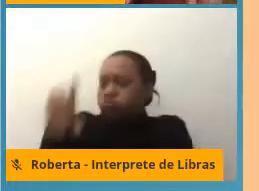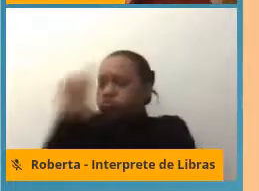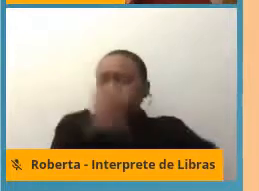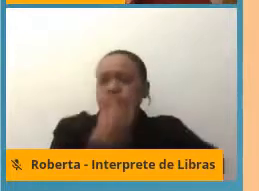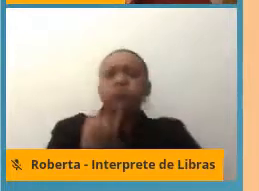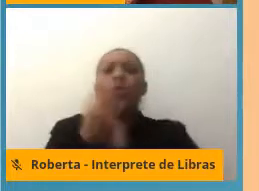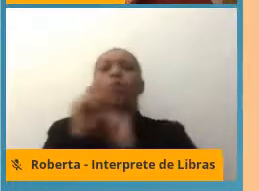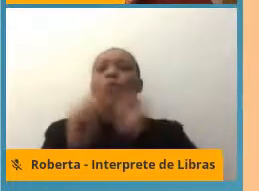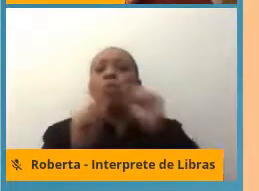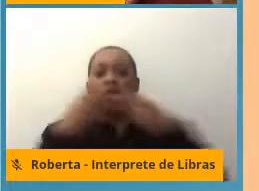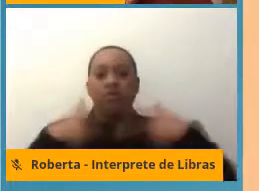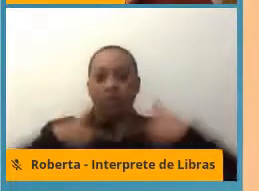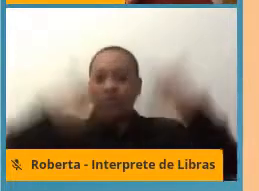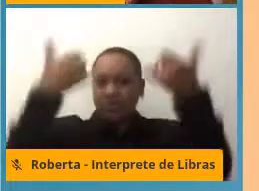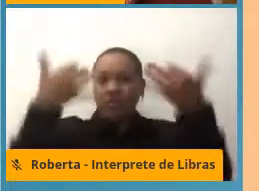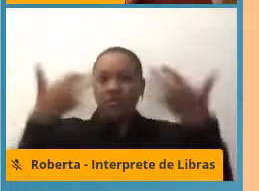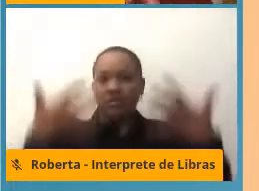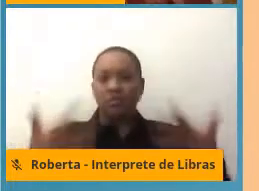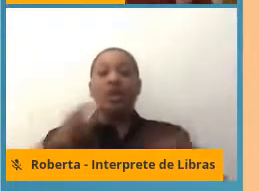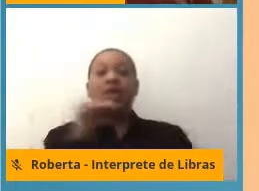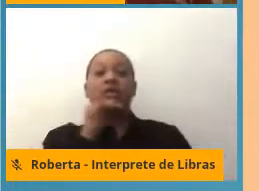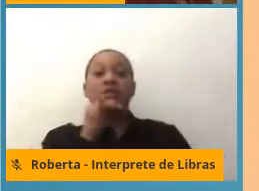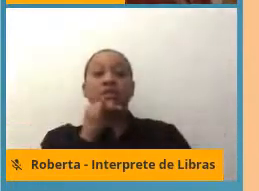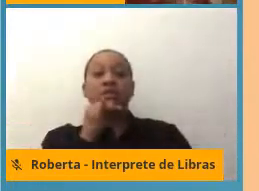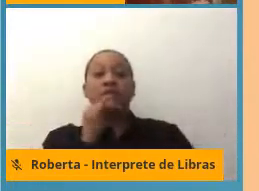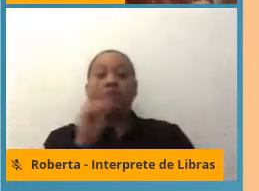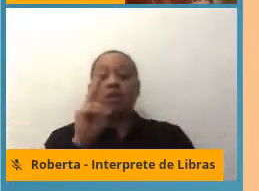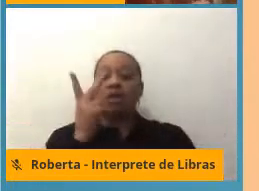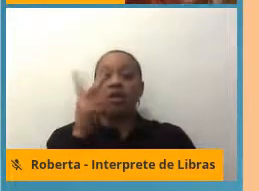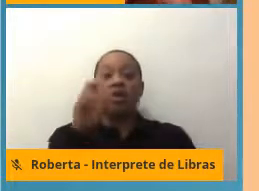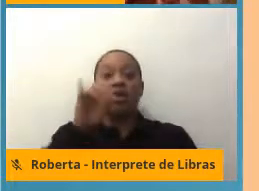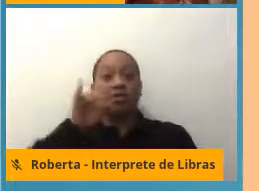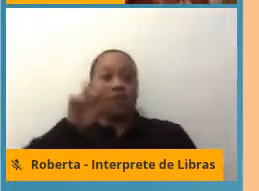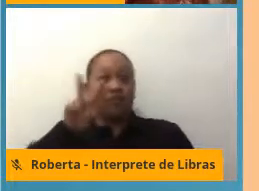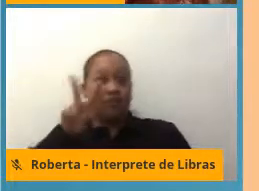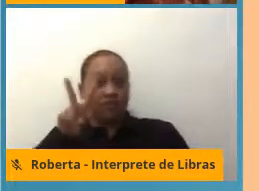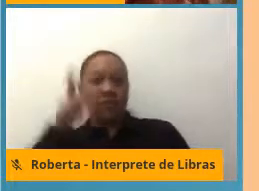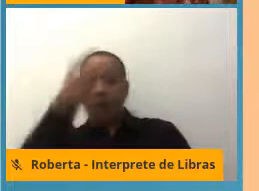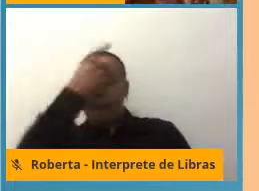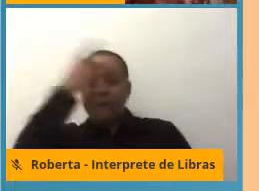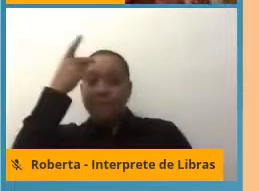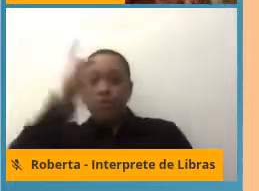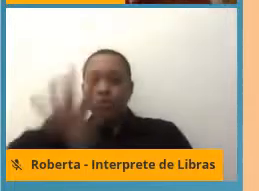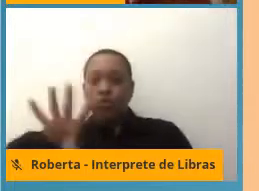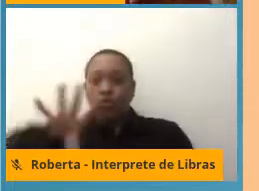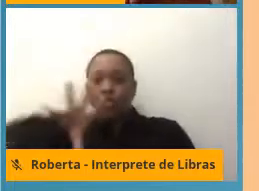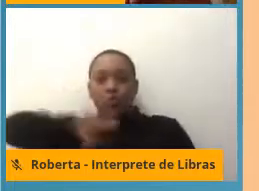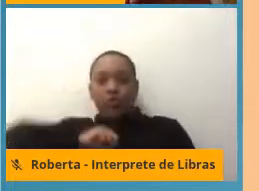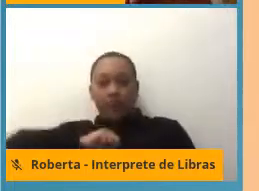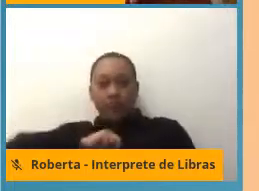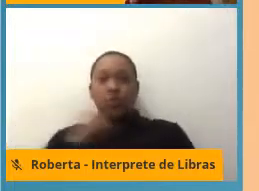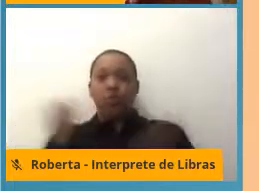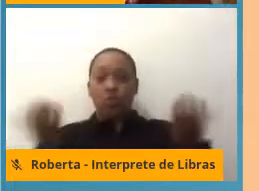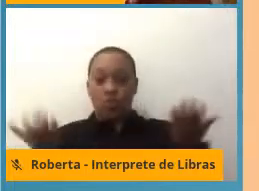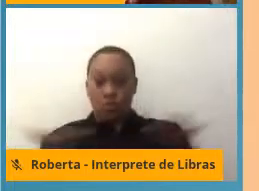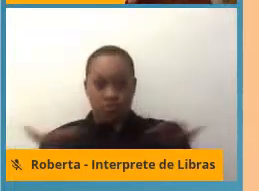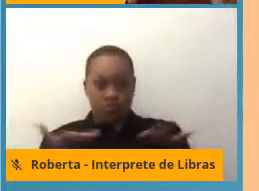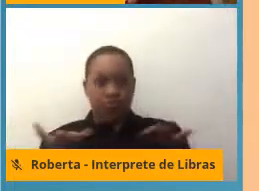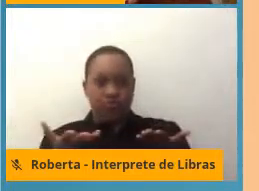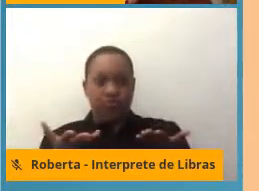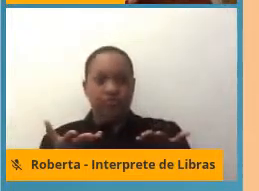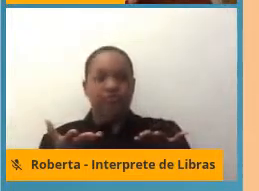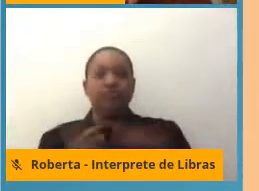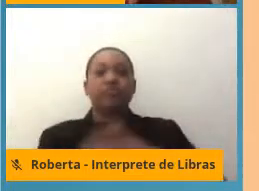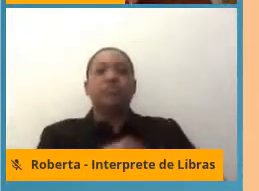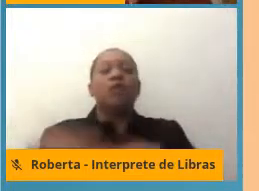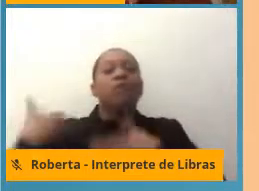entenderem. Uma pessoa que adquiriu o vírus hoje, que se infectou hoje. E a partir de agora ela começa a ter esse vírus ali presente